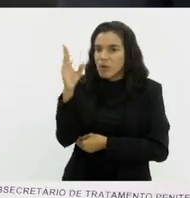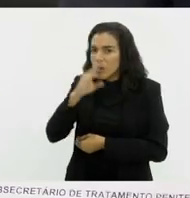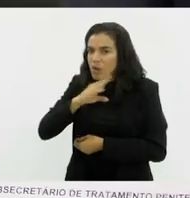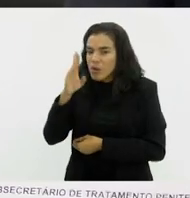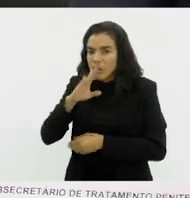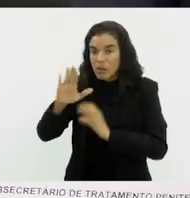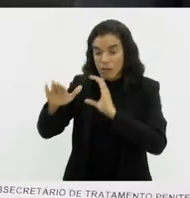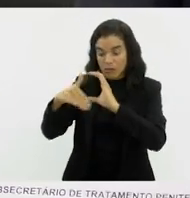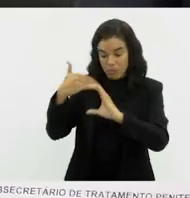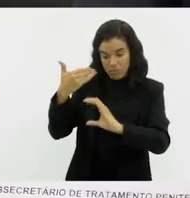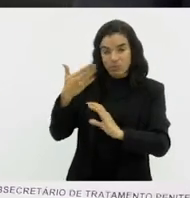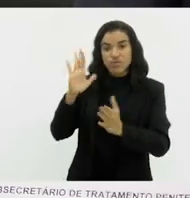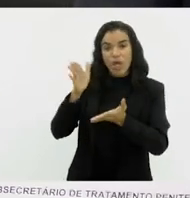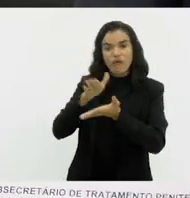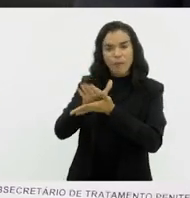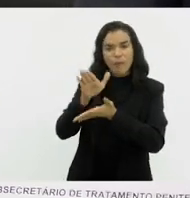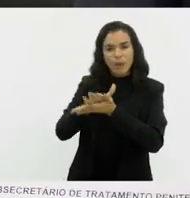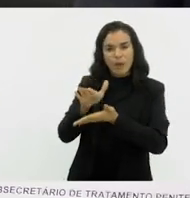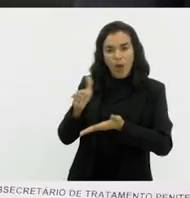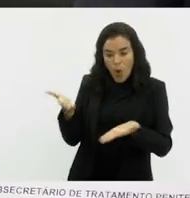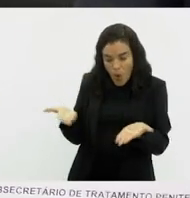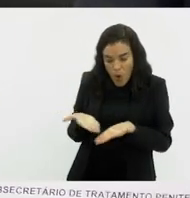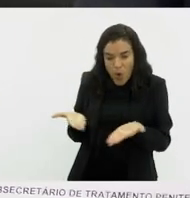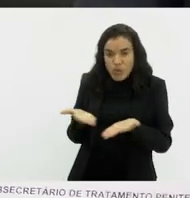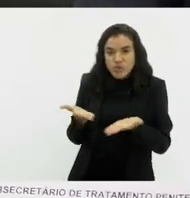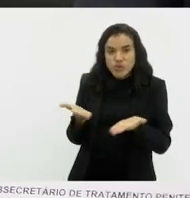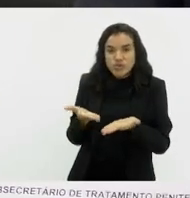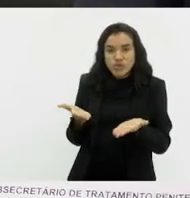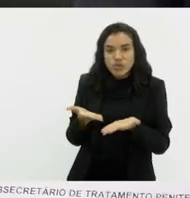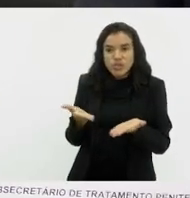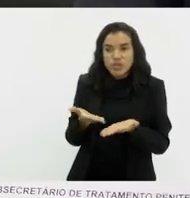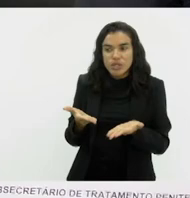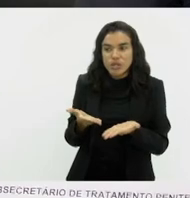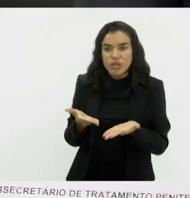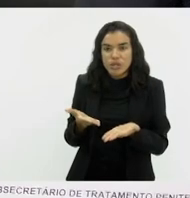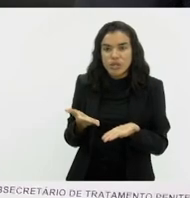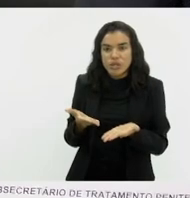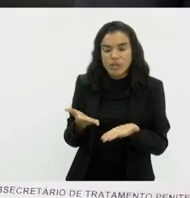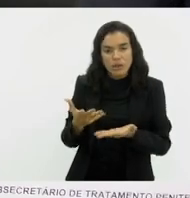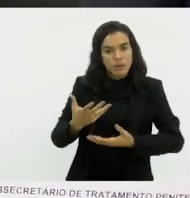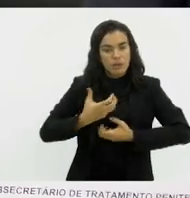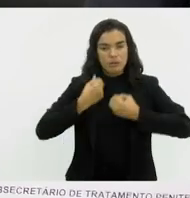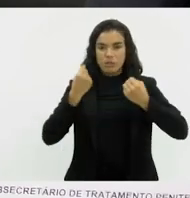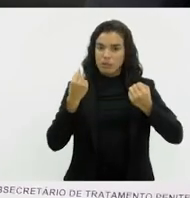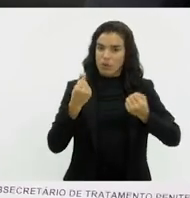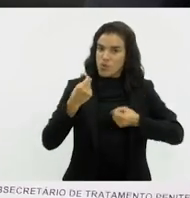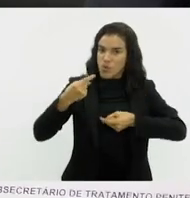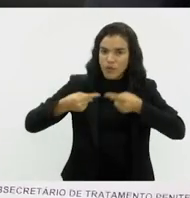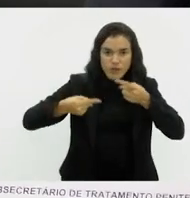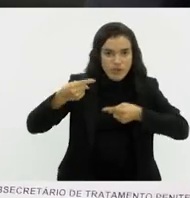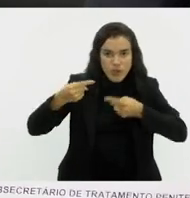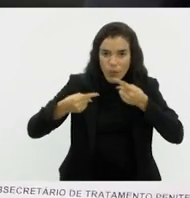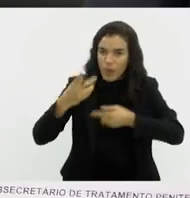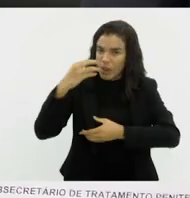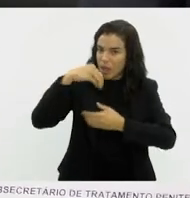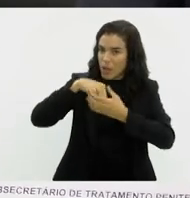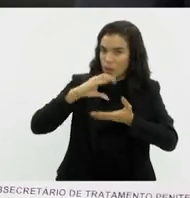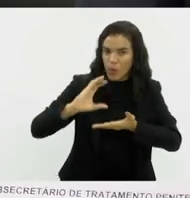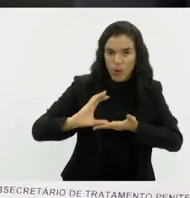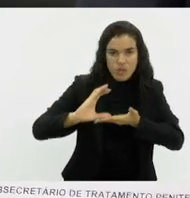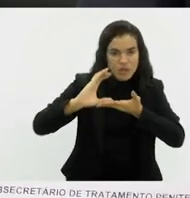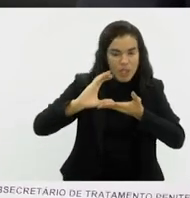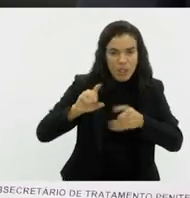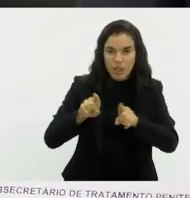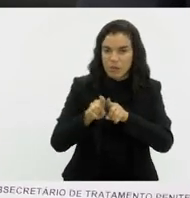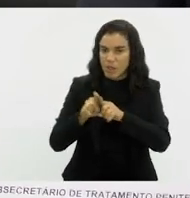me mandou, saiu no Diário Oficial. Hoje está no Diário Oficial de hoje. Então, assim, não foi discutido dentro do Conselho, não foi discutido